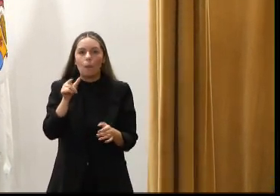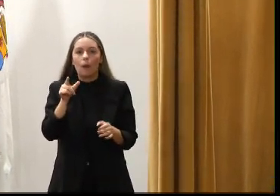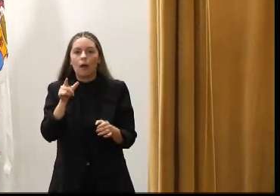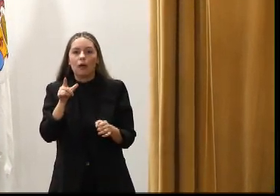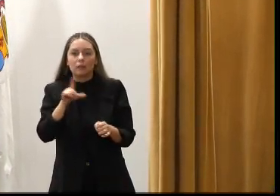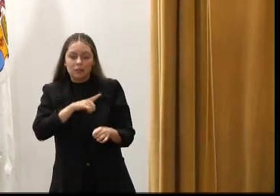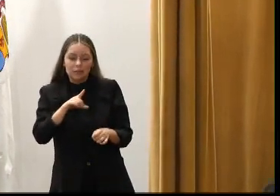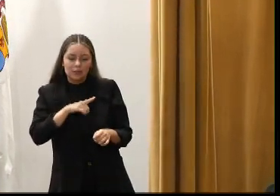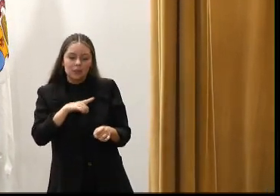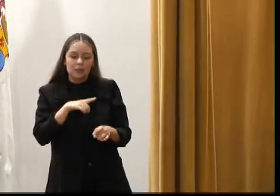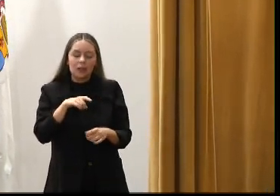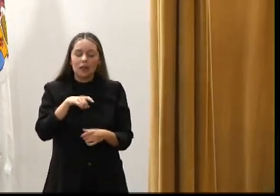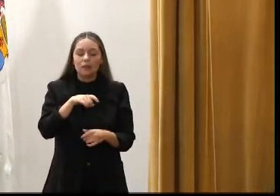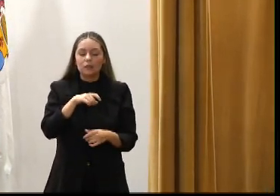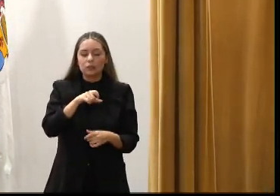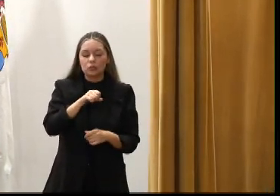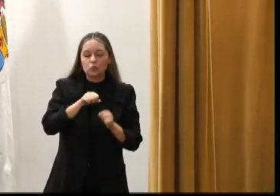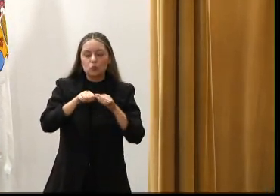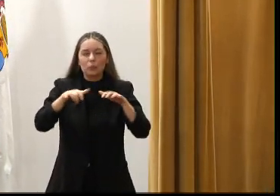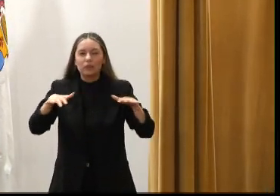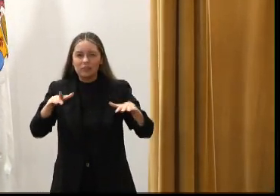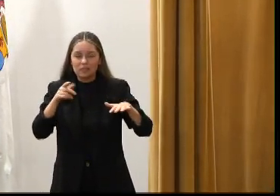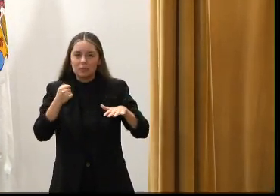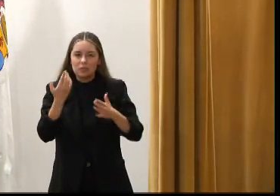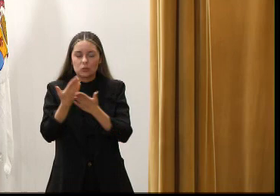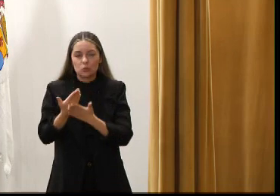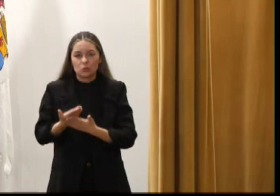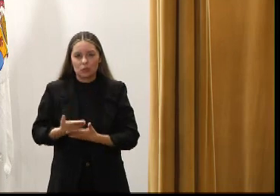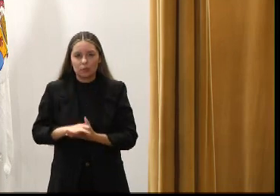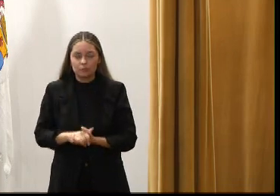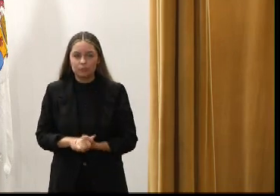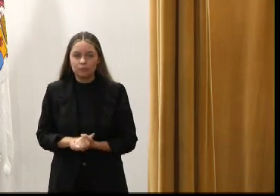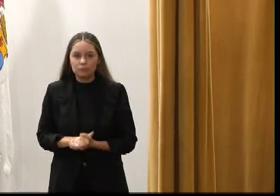na superfície. Pode ser. Isso temos que estudar.